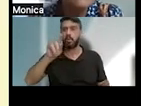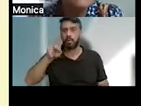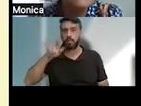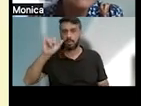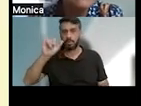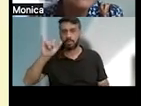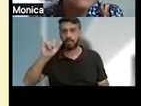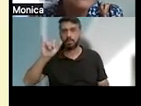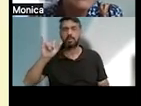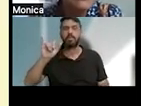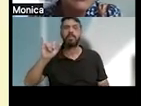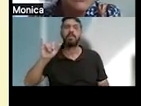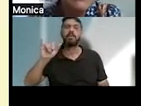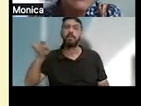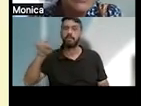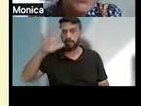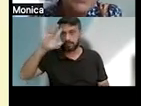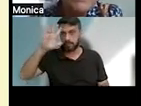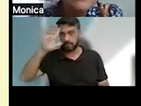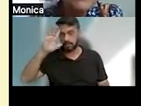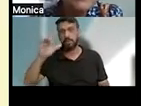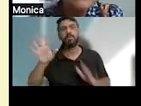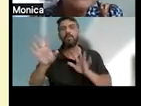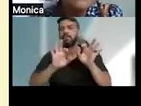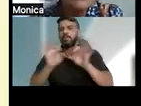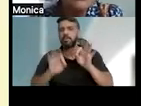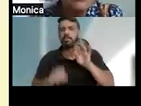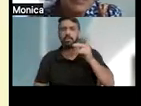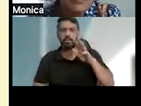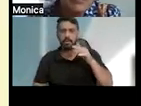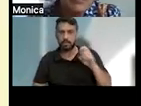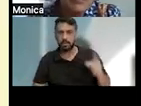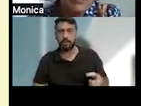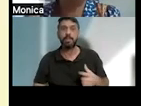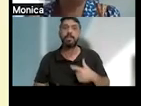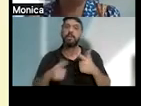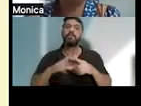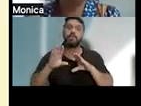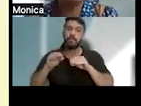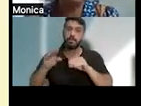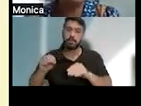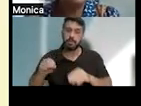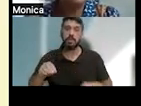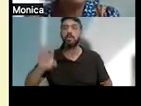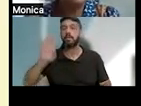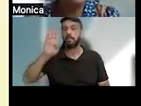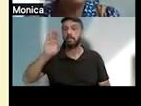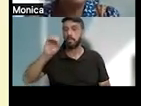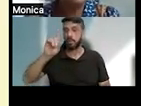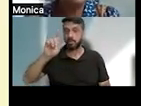bonita. Então, precisamos de alguém de programação. Também tem muitos experimentos para fazer, esse